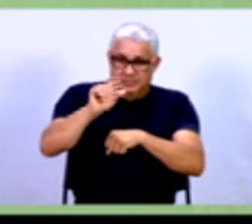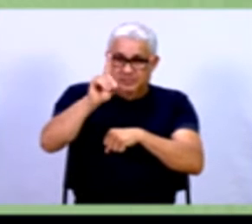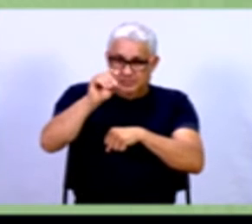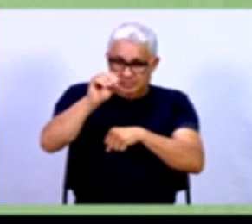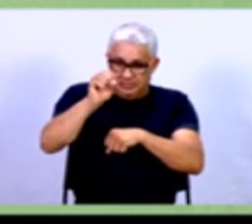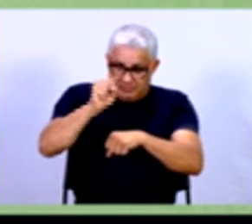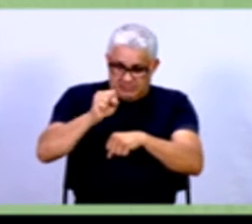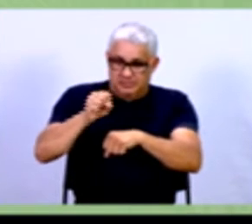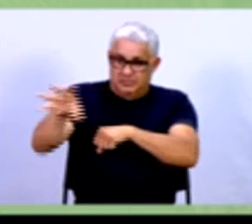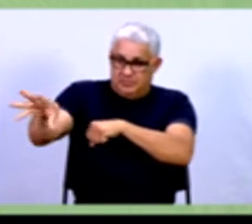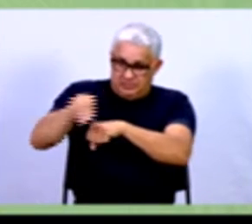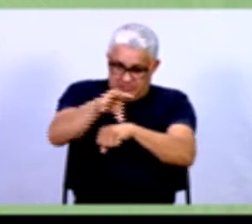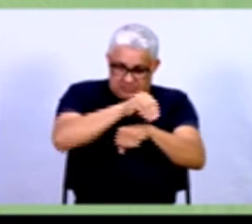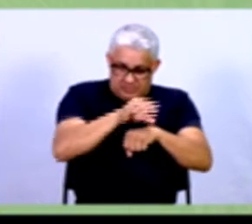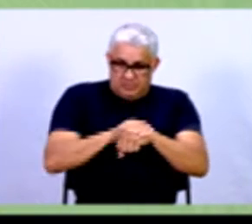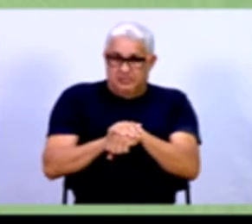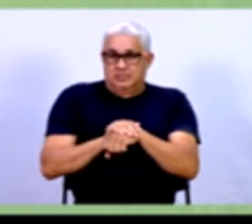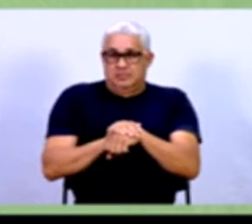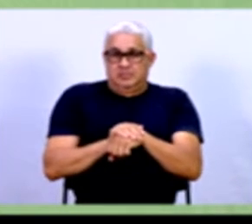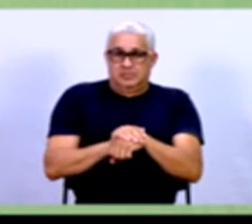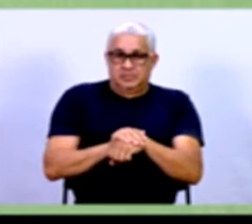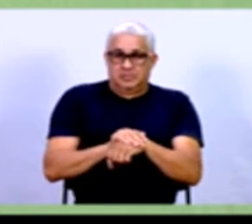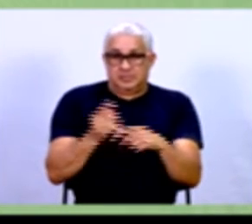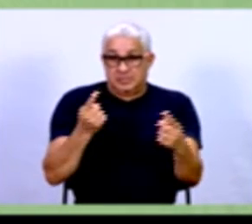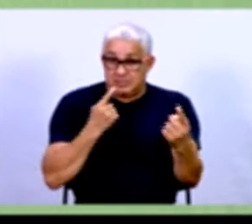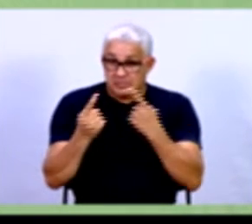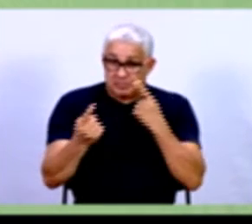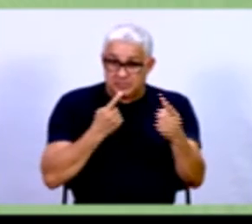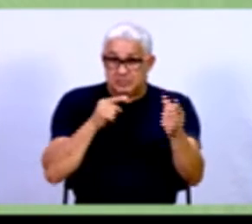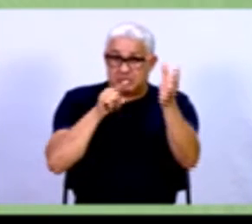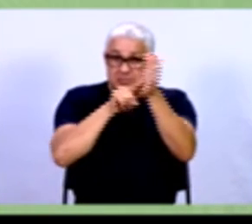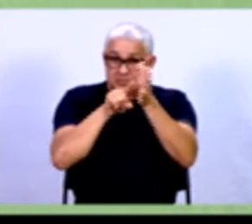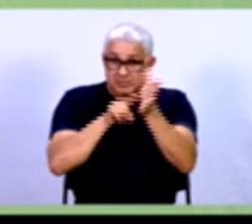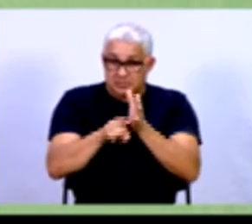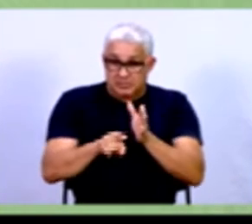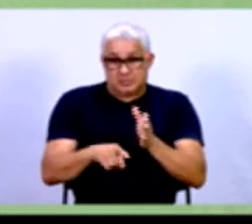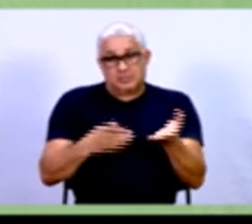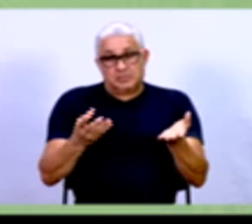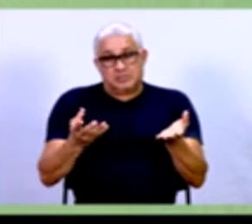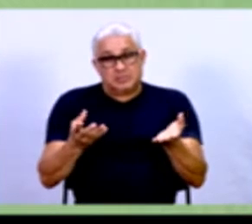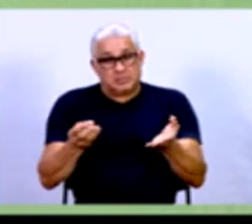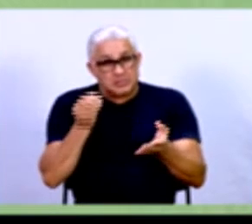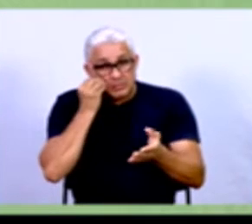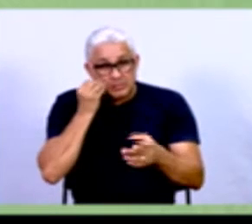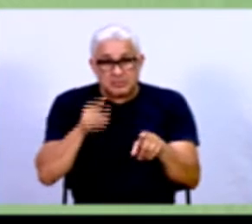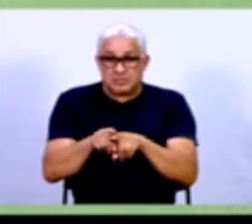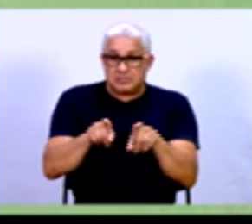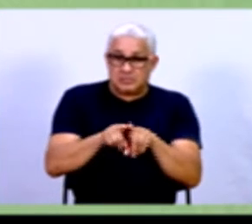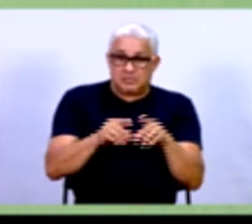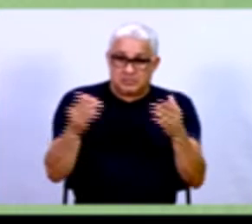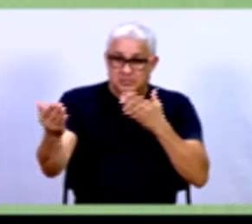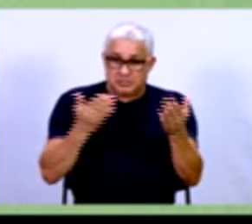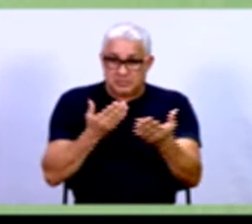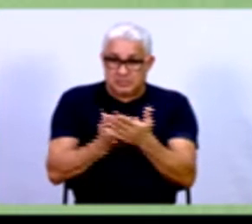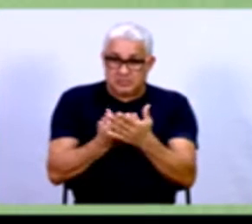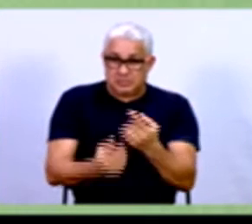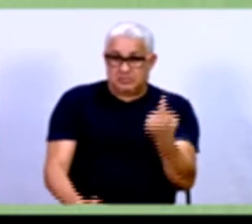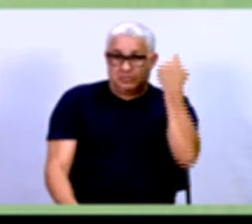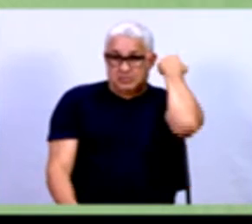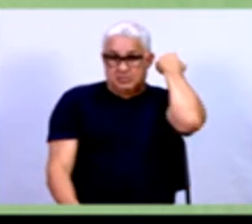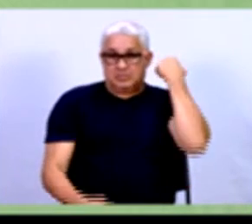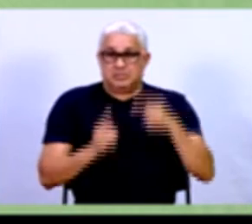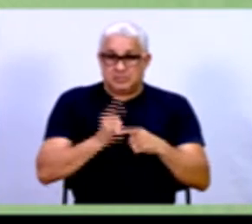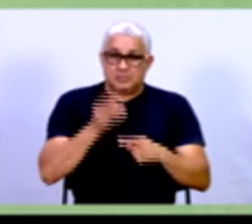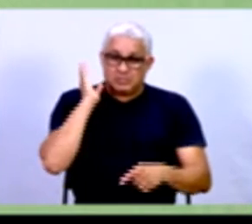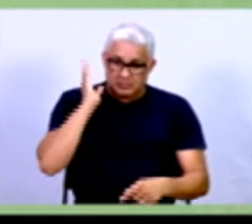faremos a coleta de dados, seja por meio de entrevista, questionário, observação ou ainda pela análise dos estudos anteriores. Porque a